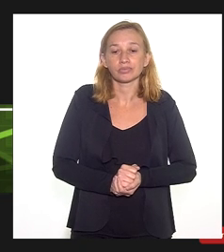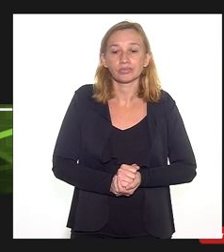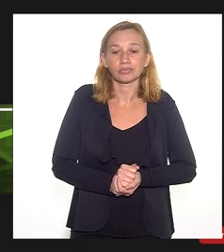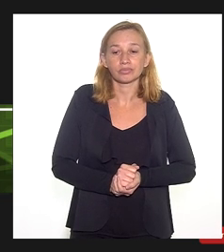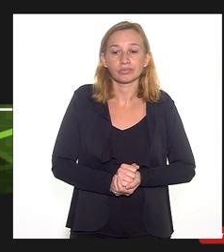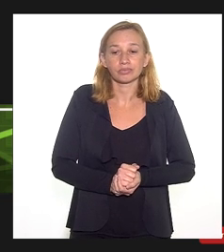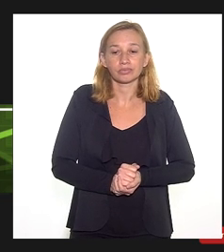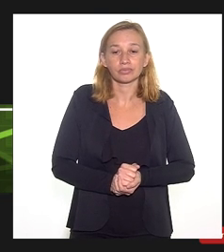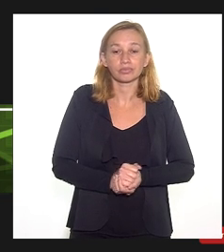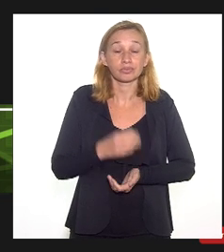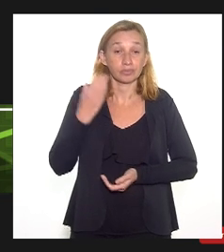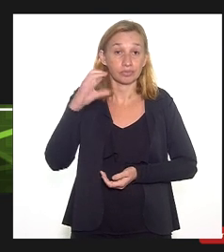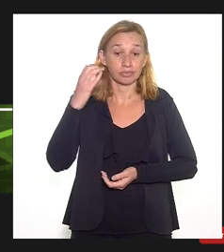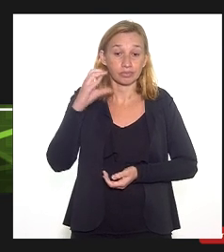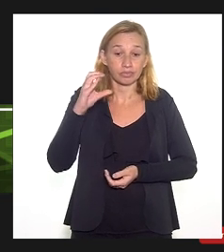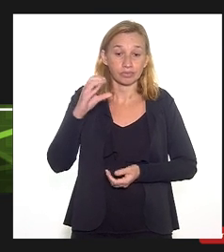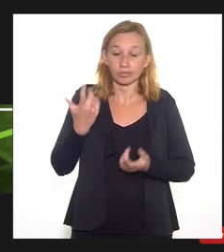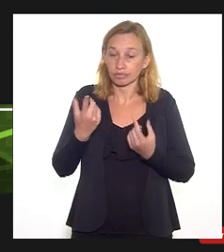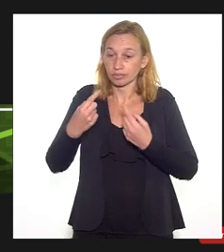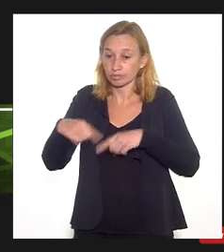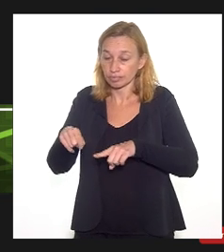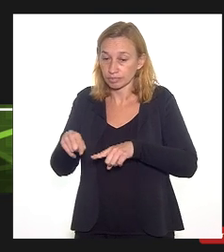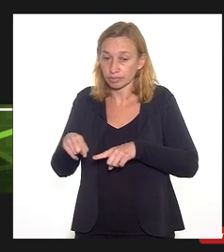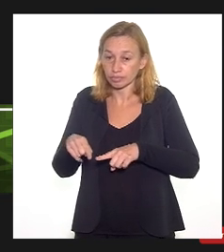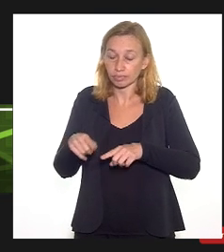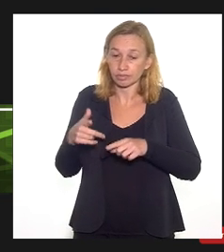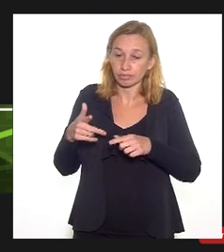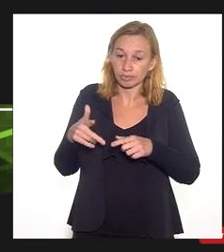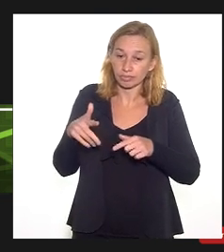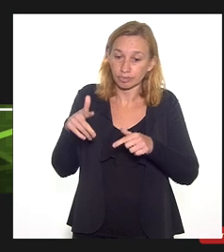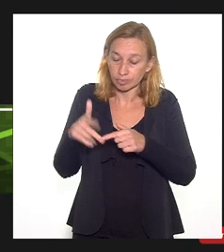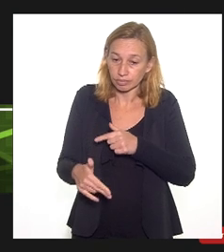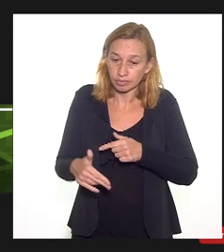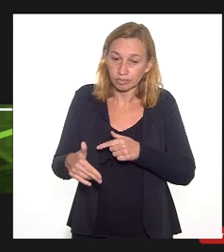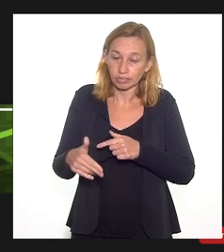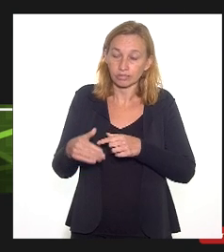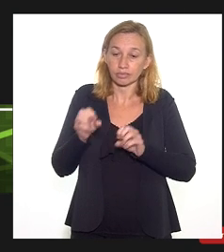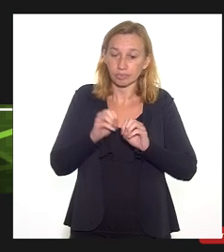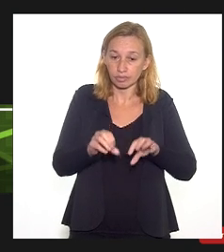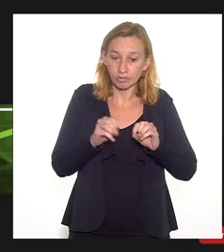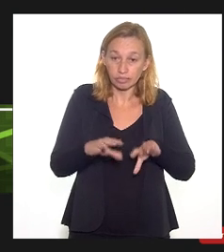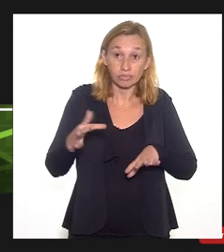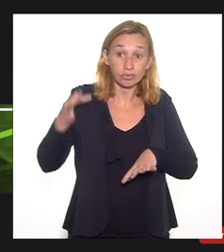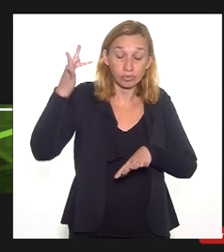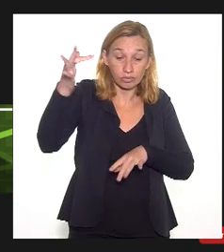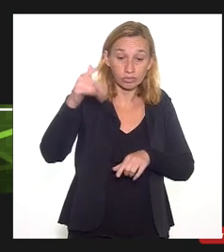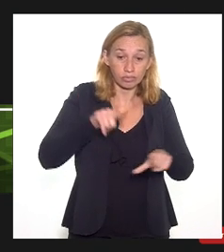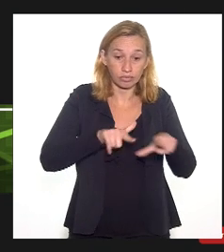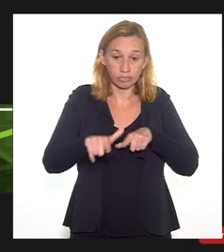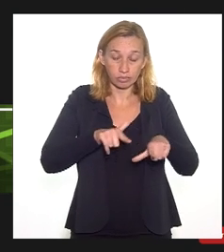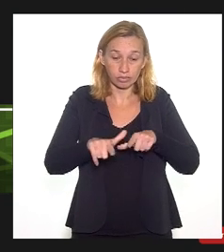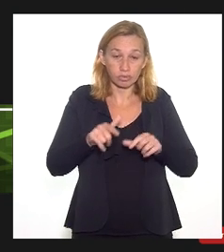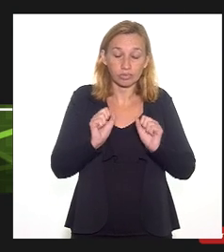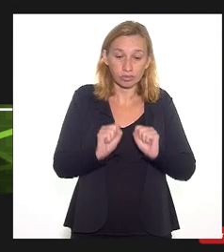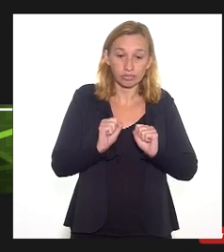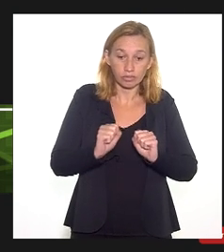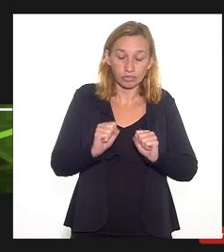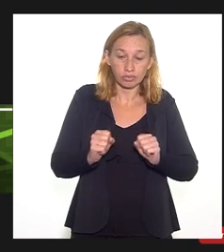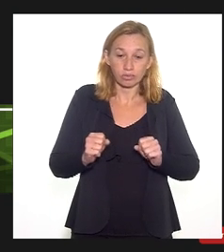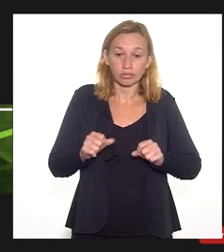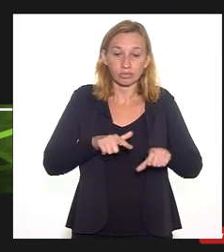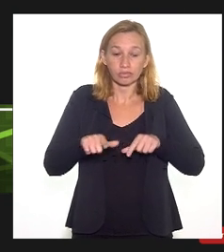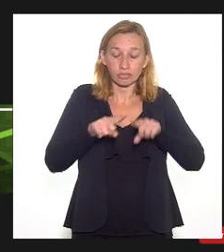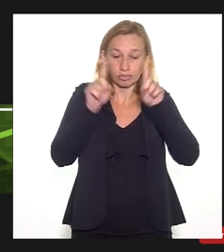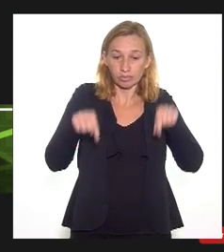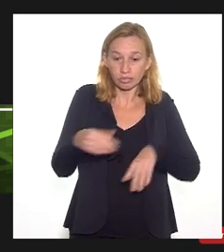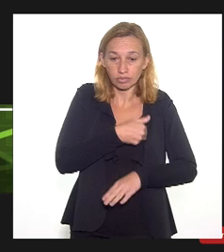é a ciência que está sendo afetada é a educação é o futuro futuros trabalhadores que poderiam ser inclusive funcionários do estado que estão